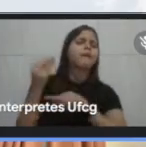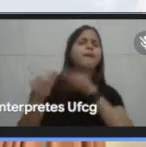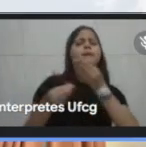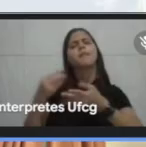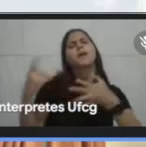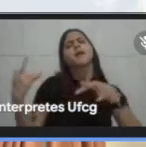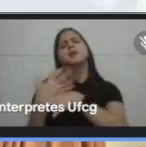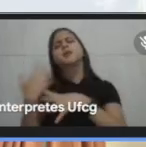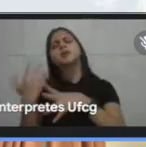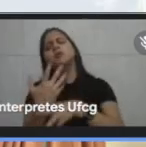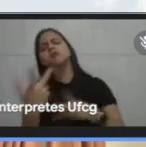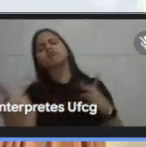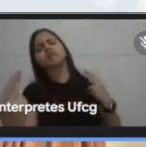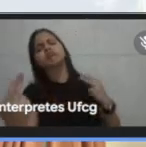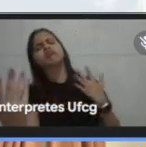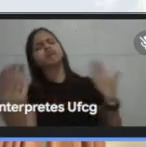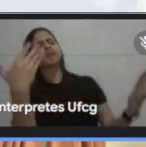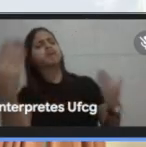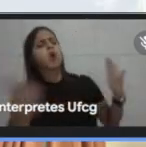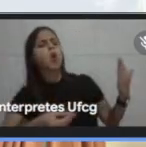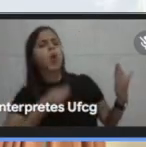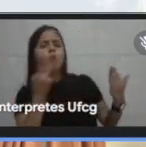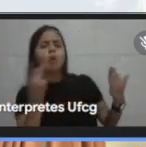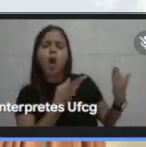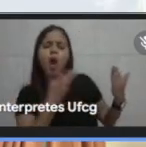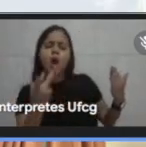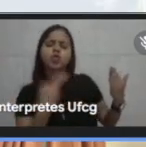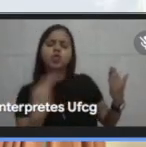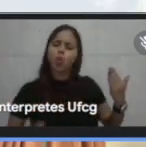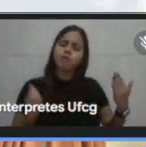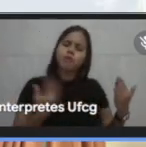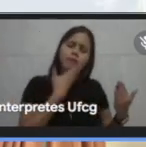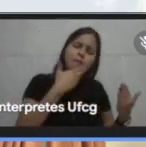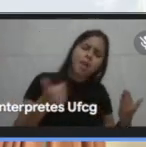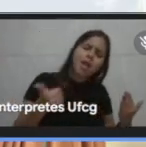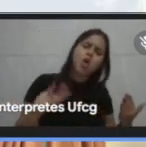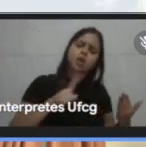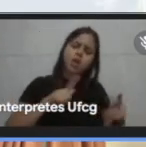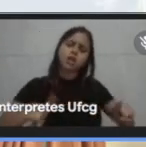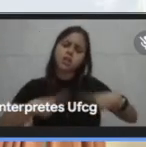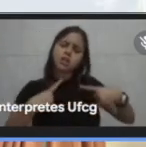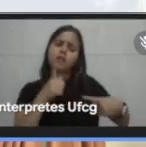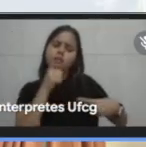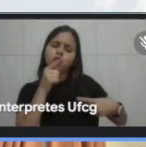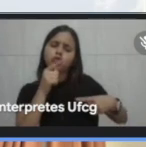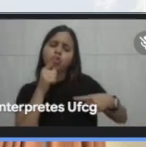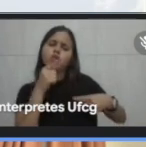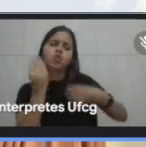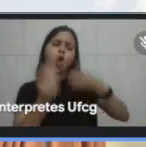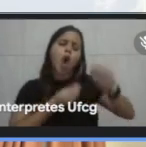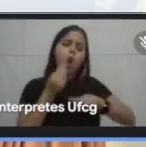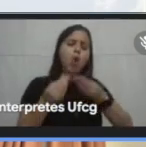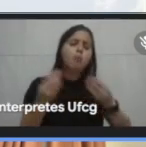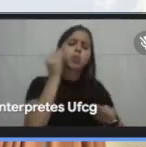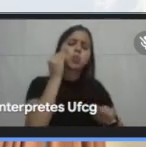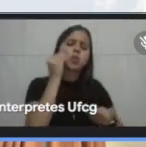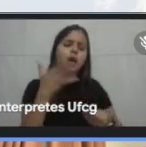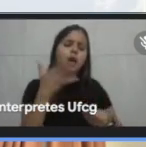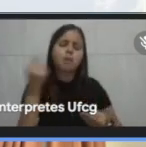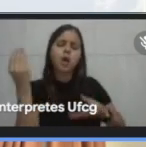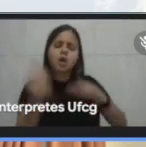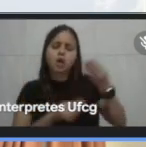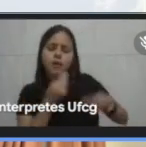cidades elas estão fazendo para conviver melhor com essas questões desses desafios hidrológicos urbanos e como elas vêm